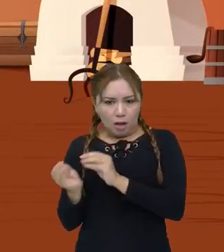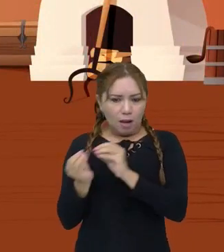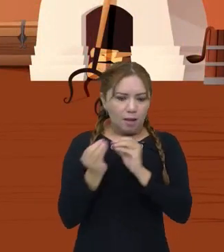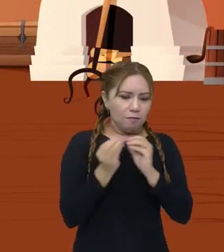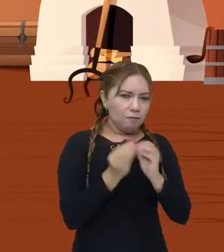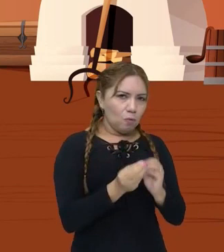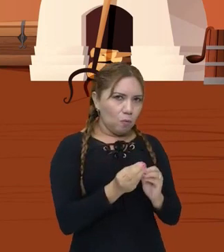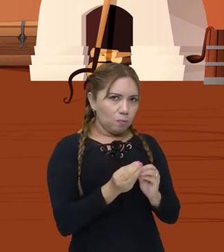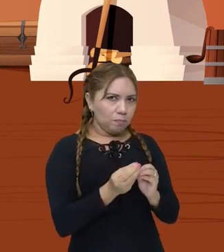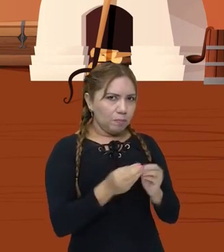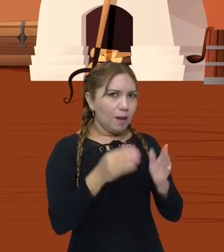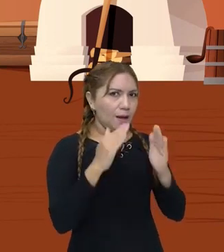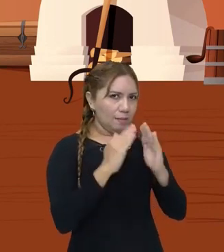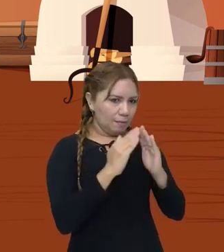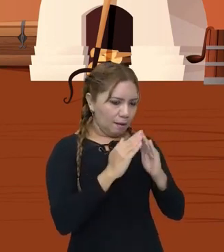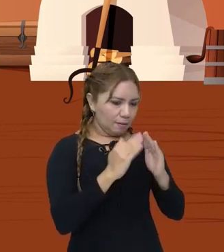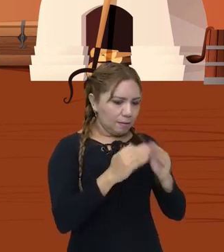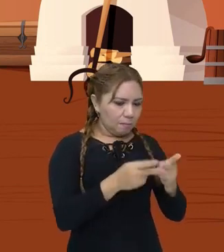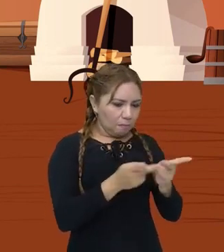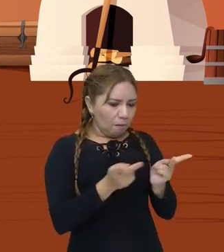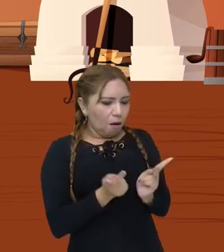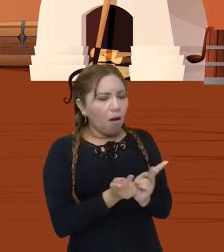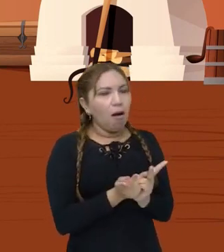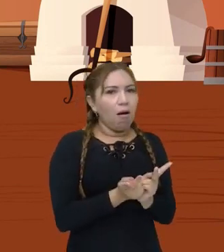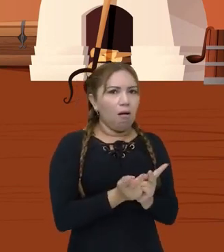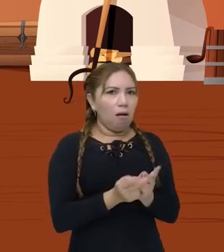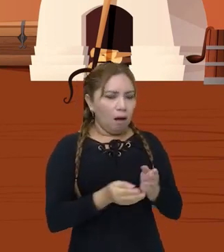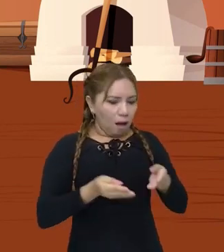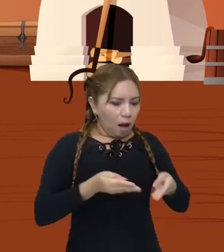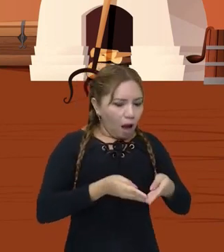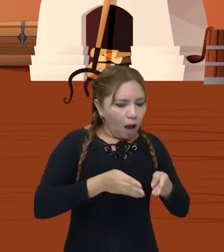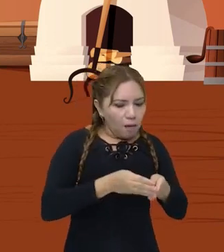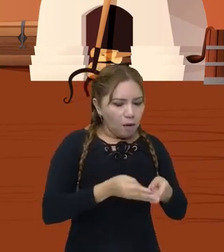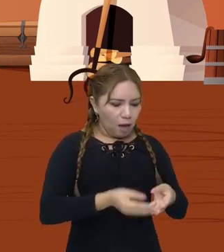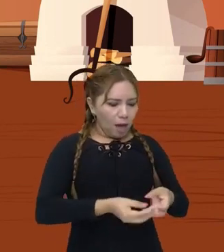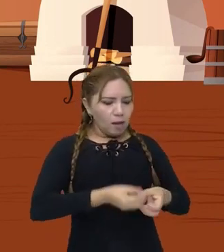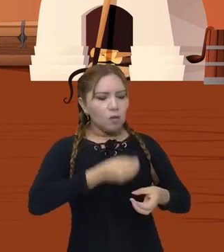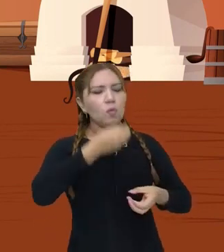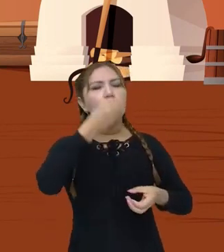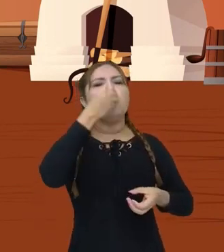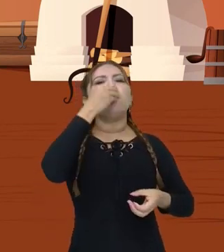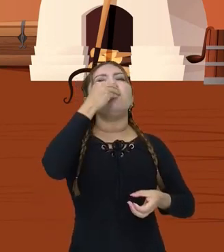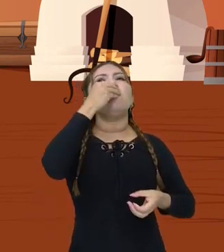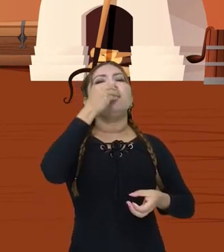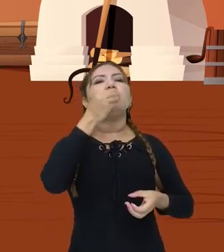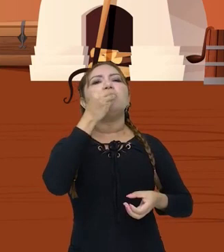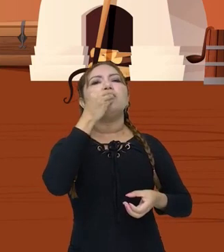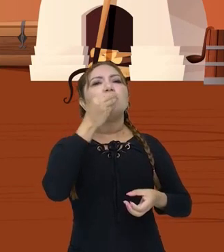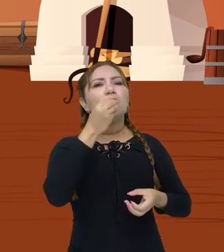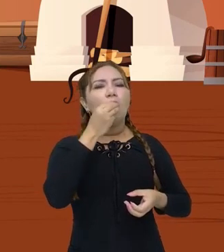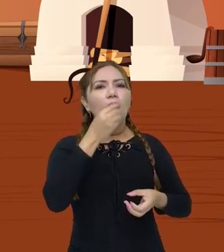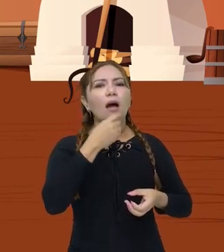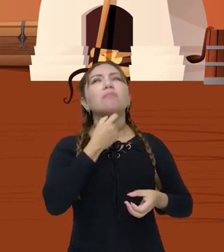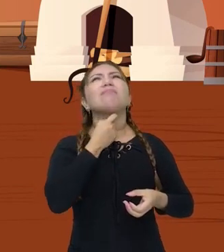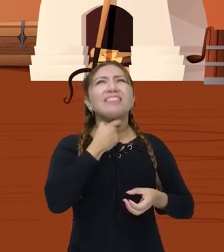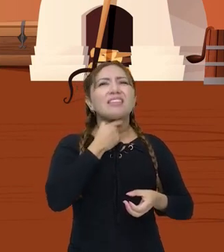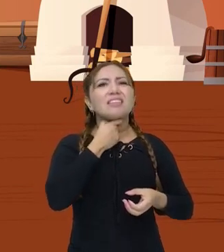comer o peixe, ele se entalou. E foi então que ele encontrou